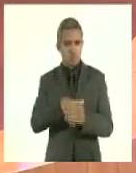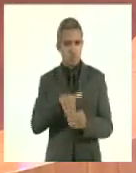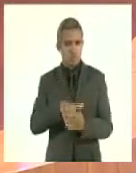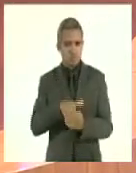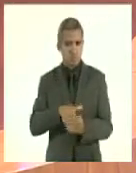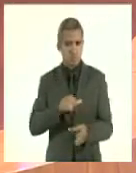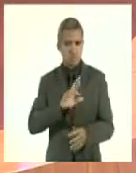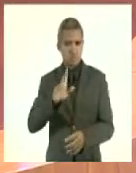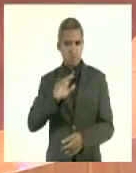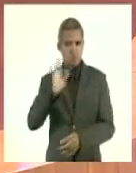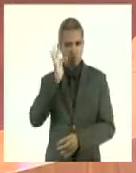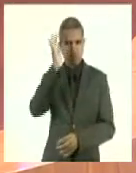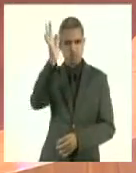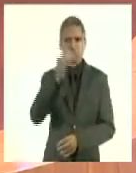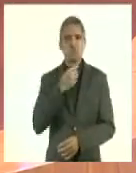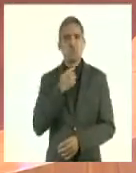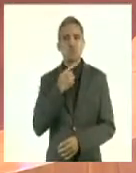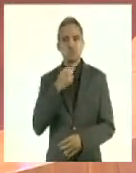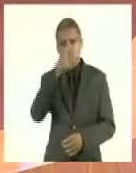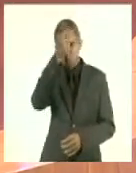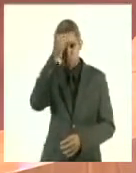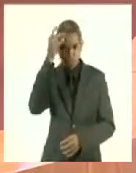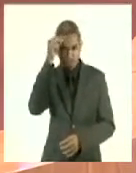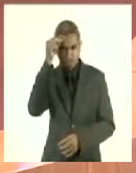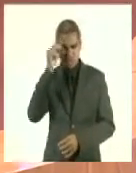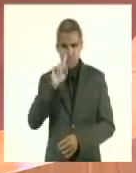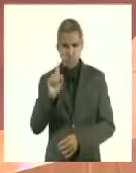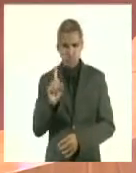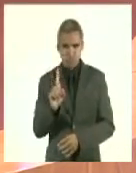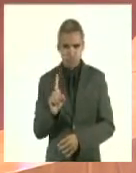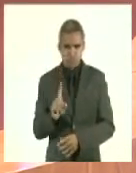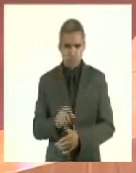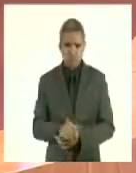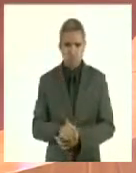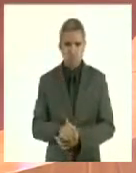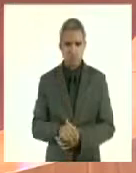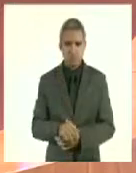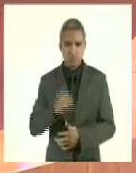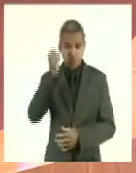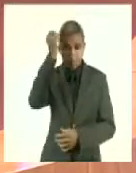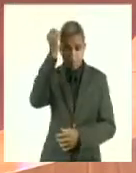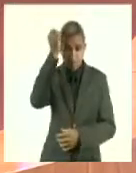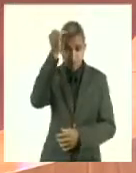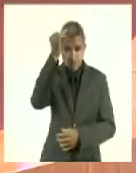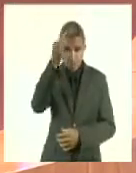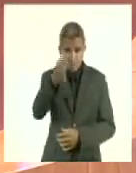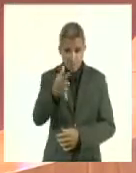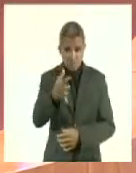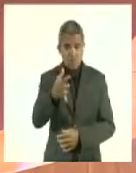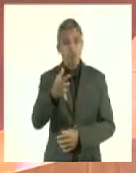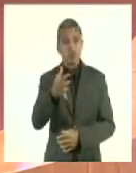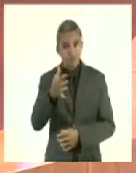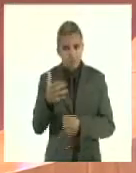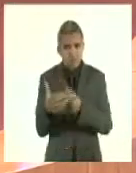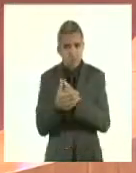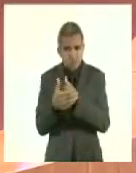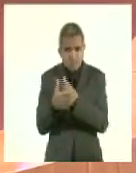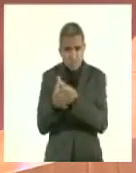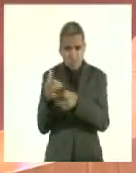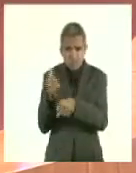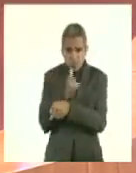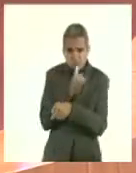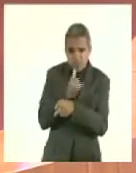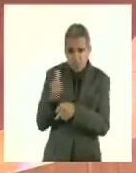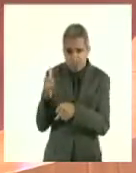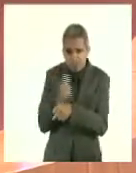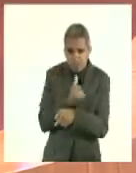candidatura que Vossa Excelência fica aí defendendo, nas madrugadas, inclusive, de forma que não é, deputado,